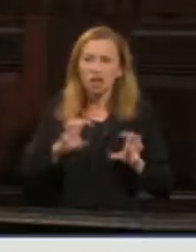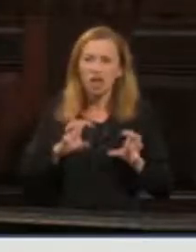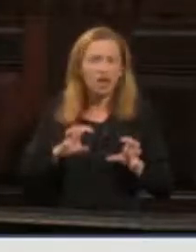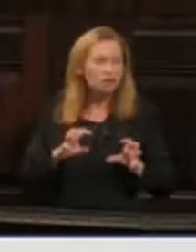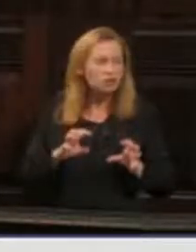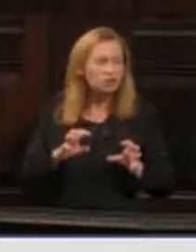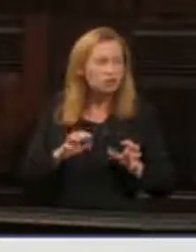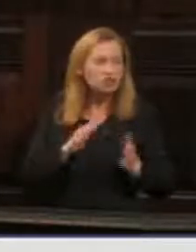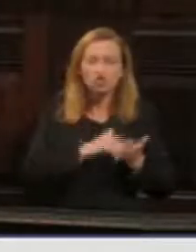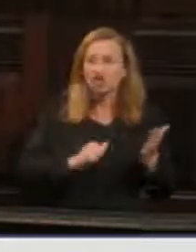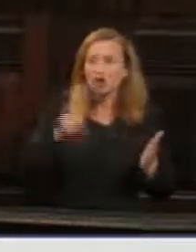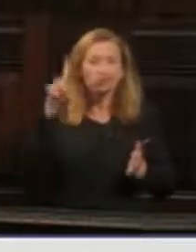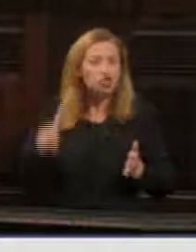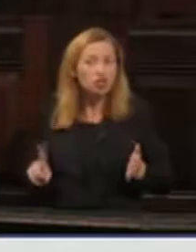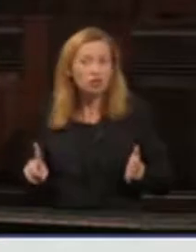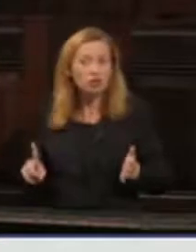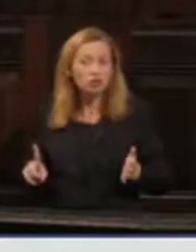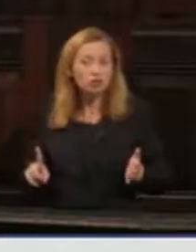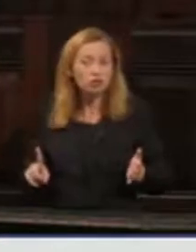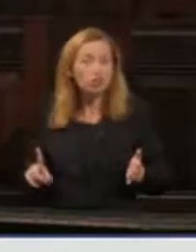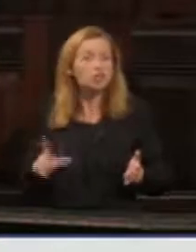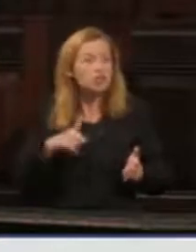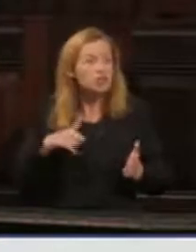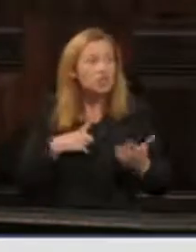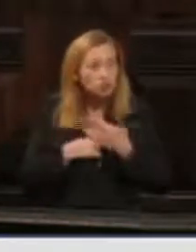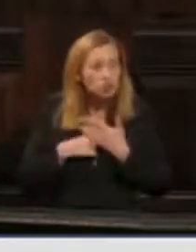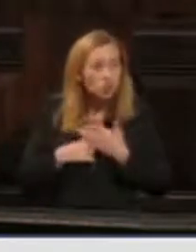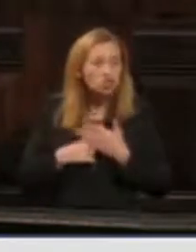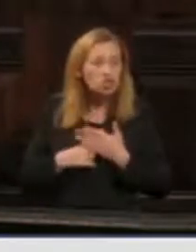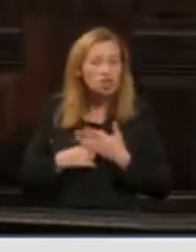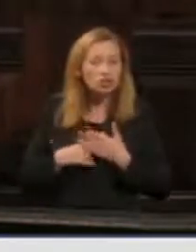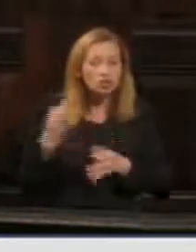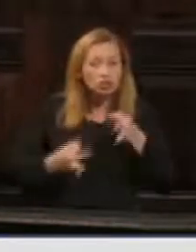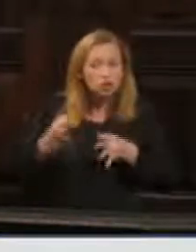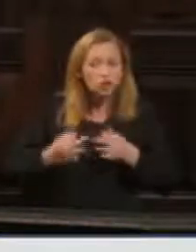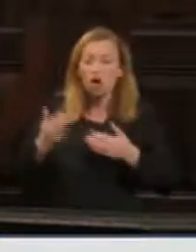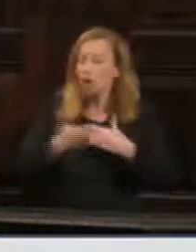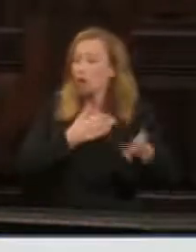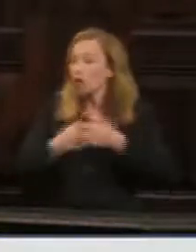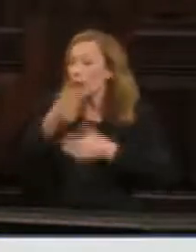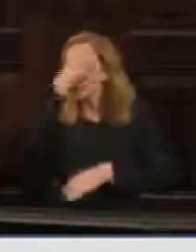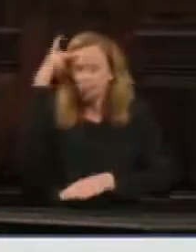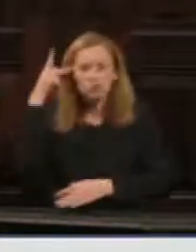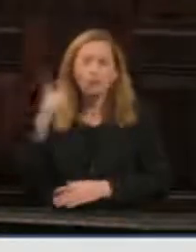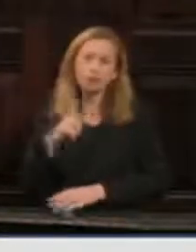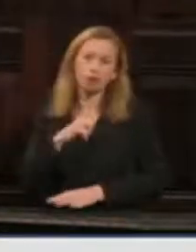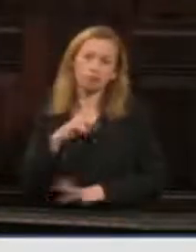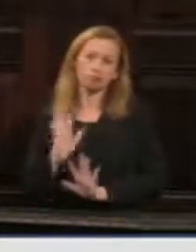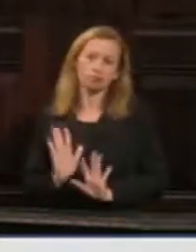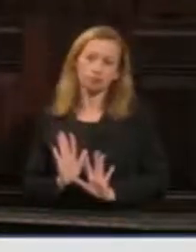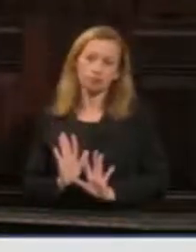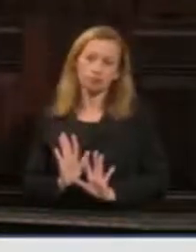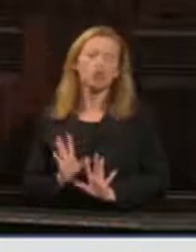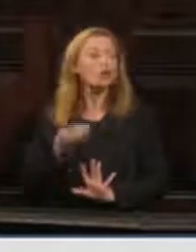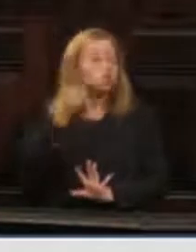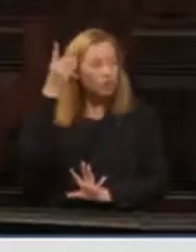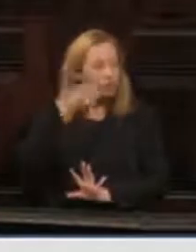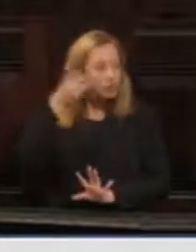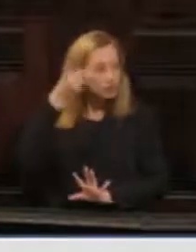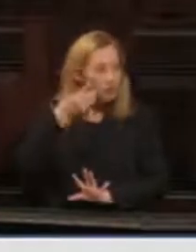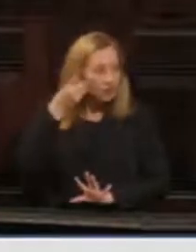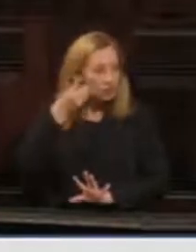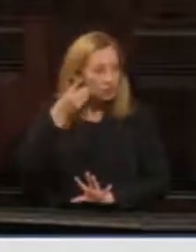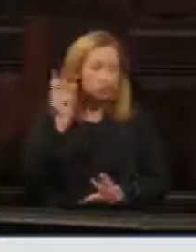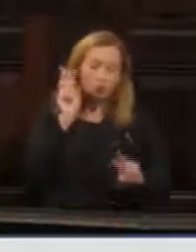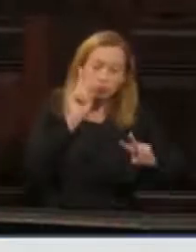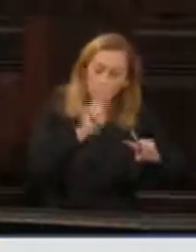direito que esses deputados têm de se defender perante a justiça. Como qualquer cidadão, os deputados que estão presos têm total